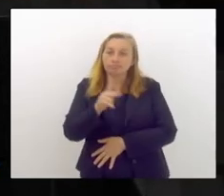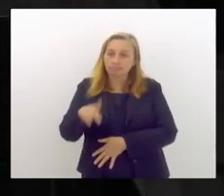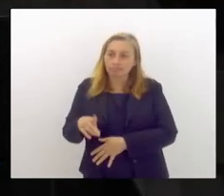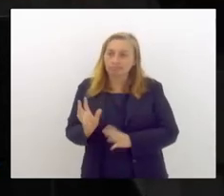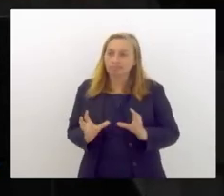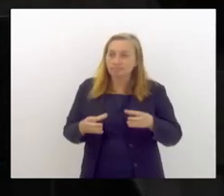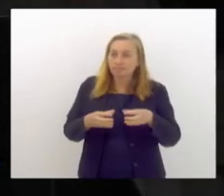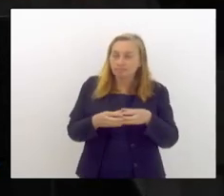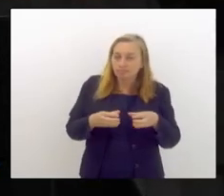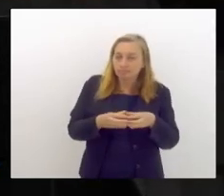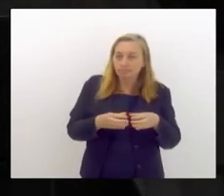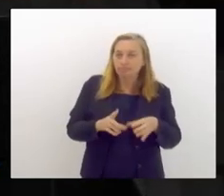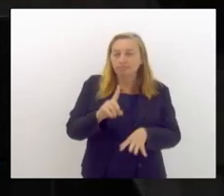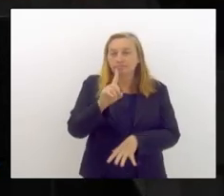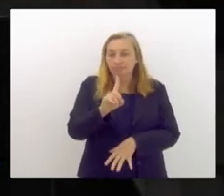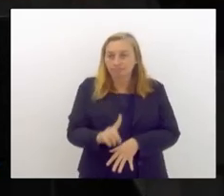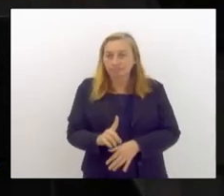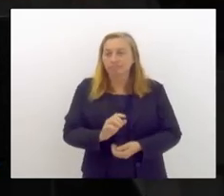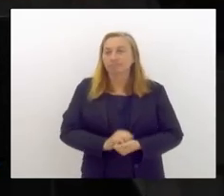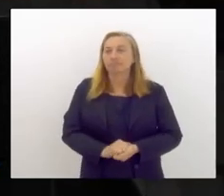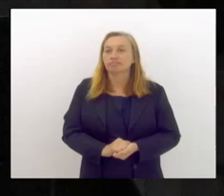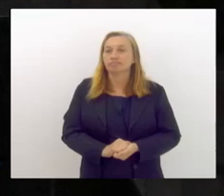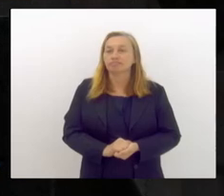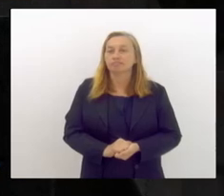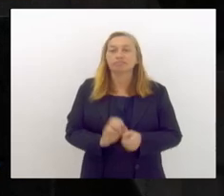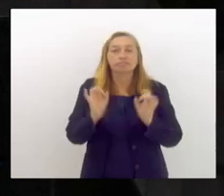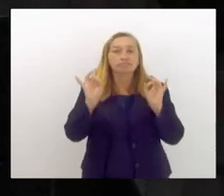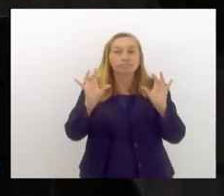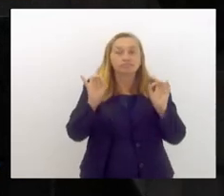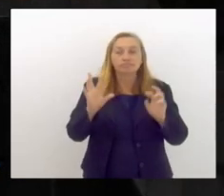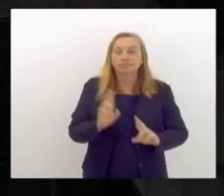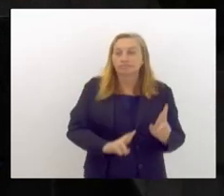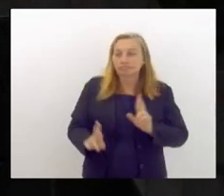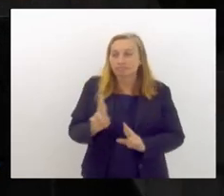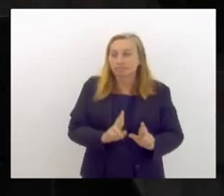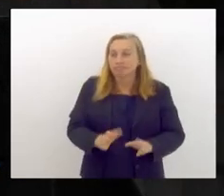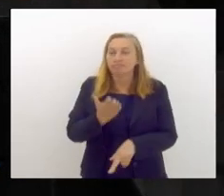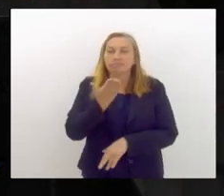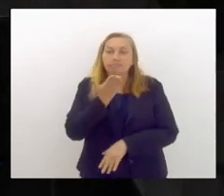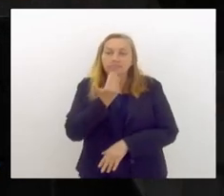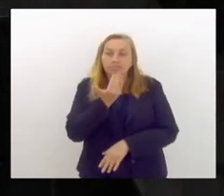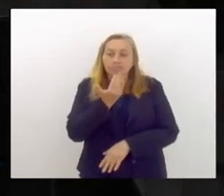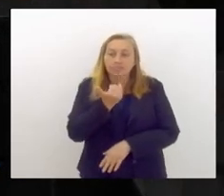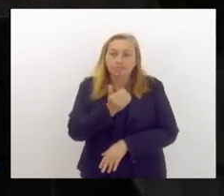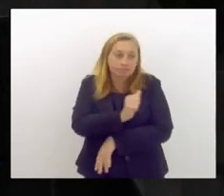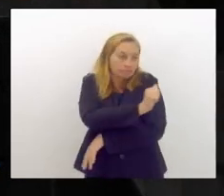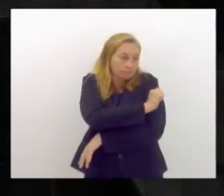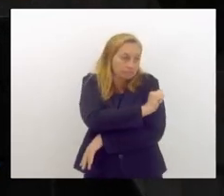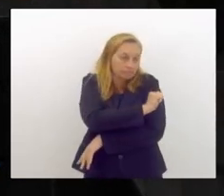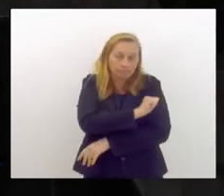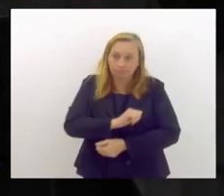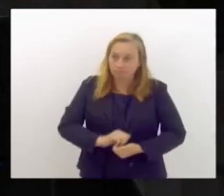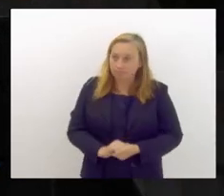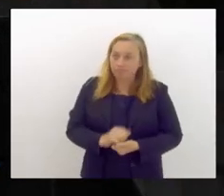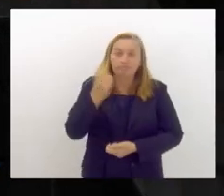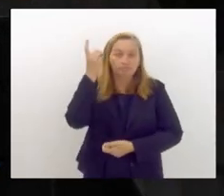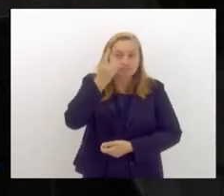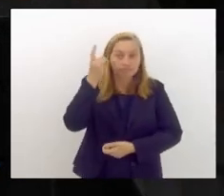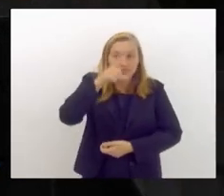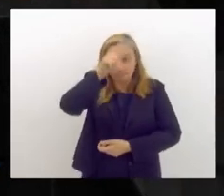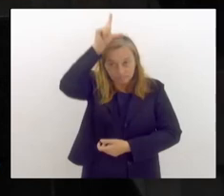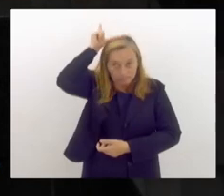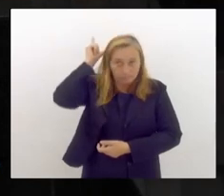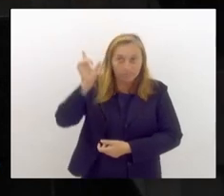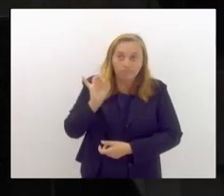equipe diretiva, em especial com relação à merenda para esses nossos alunos. Deputado Luiz Paulo,